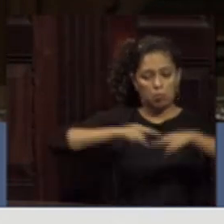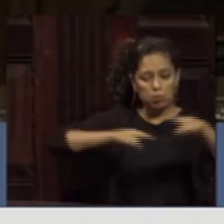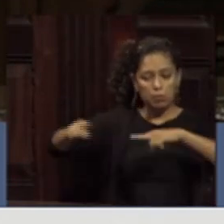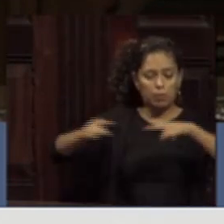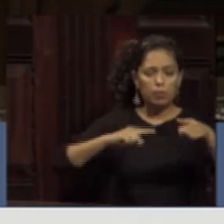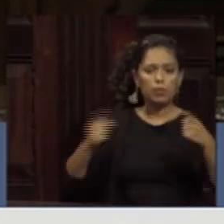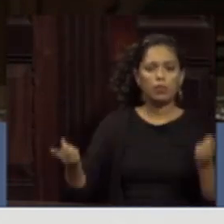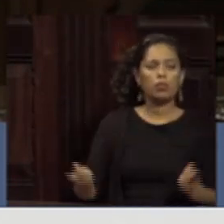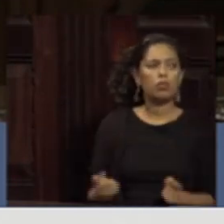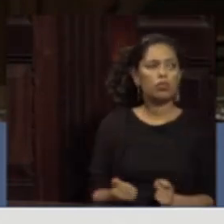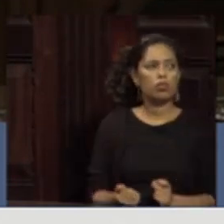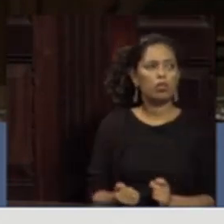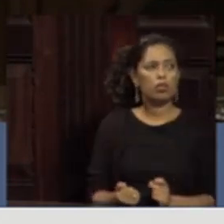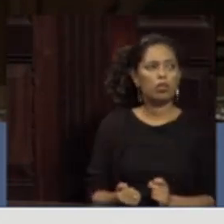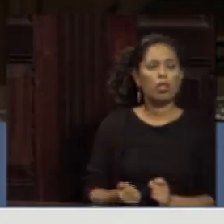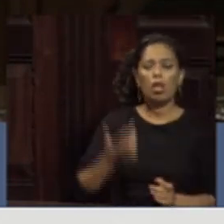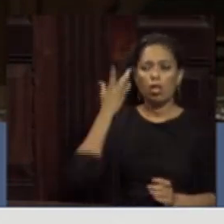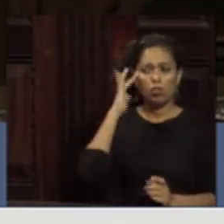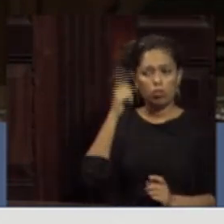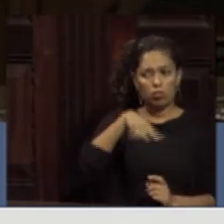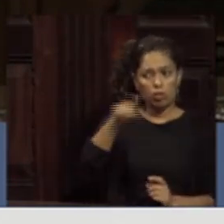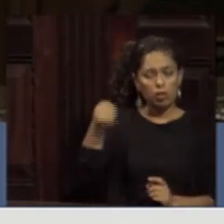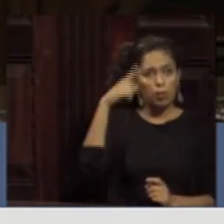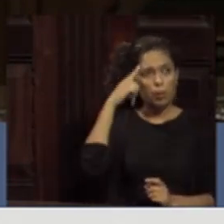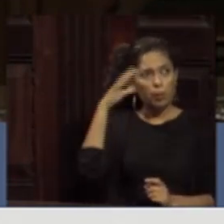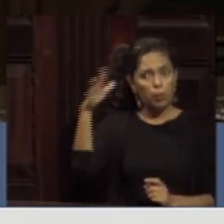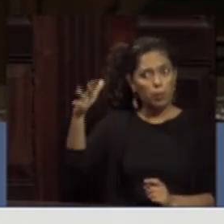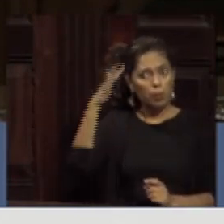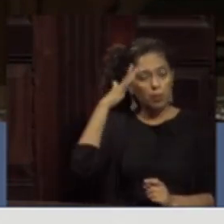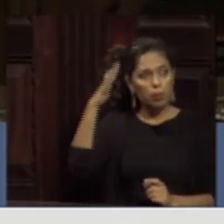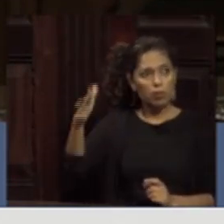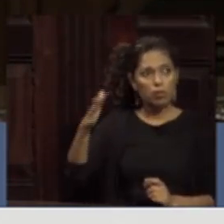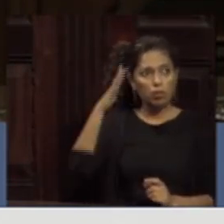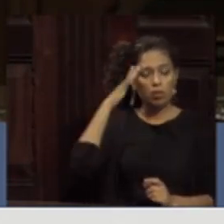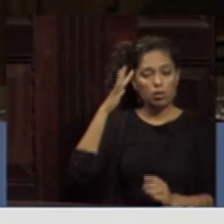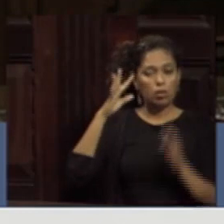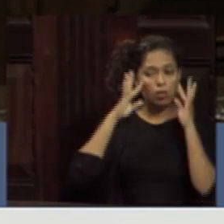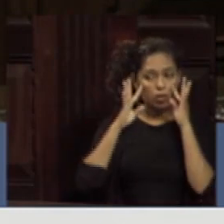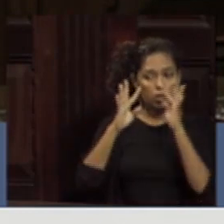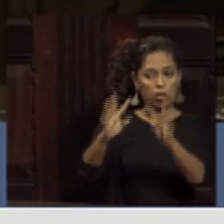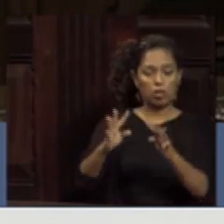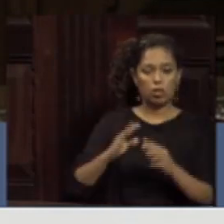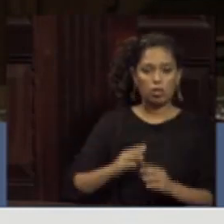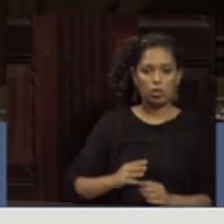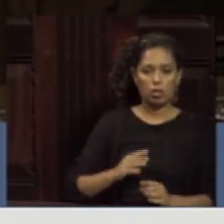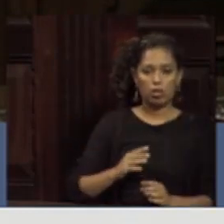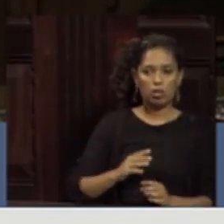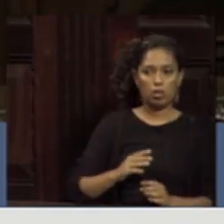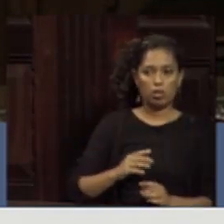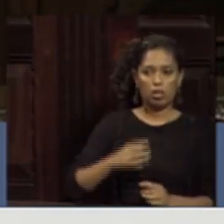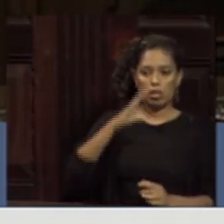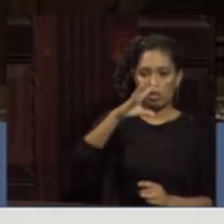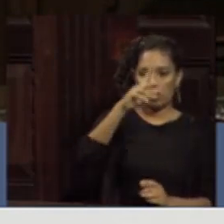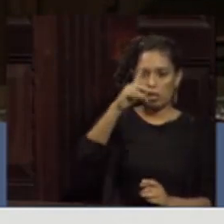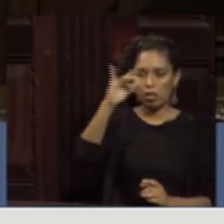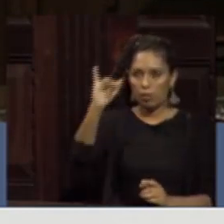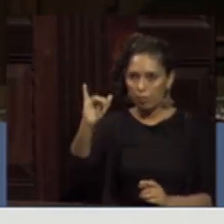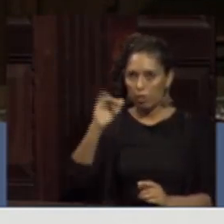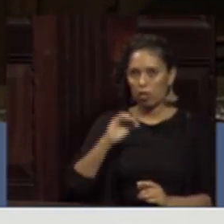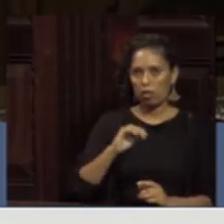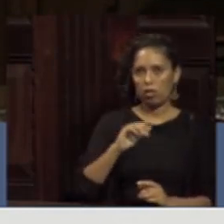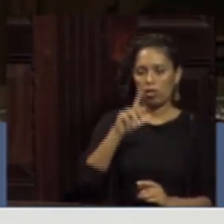que é a Operação Lava Jato. Não está entendendo a rejeição da população aos